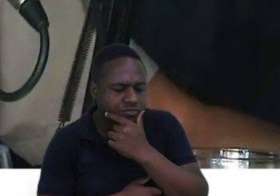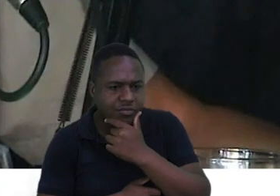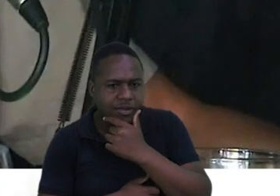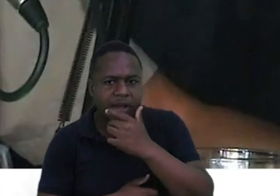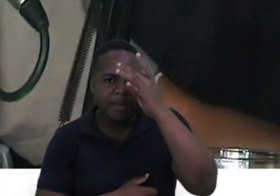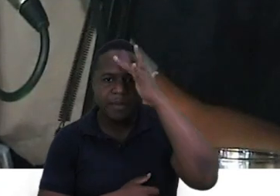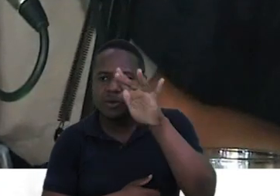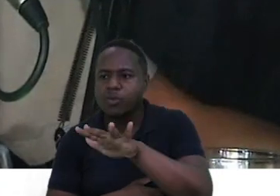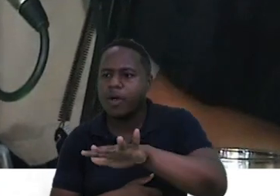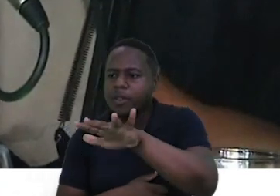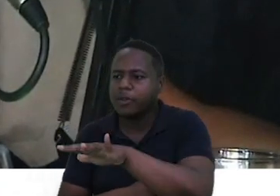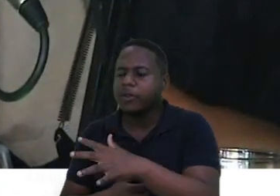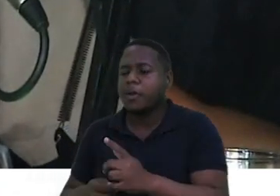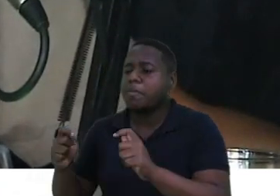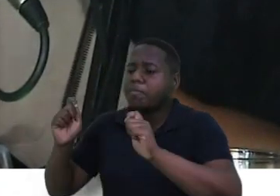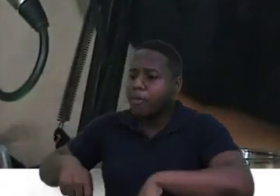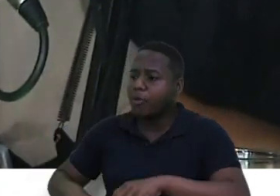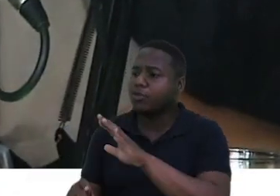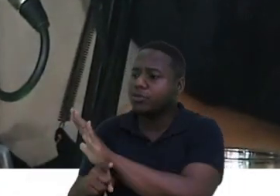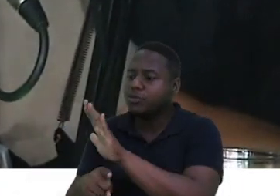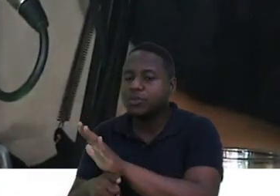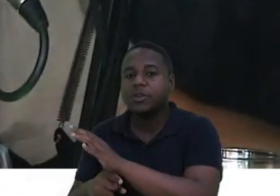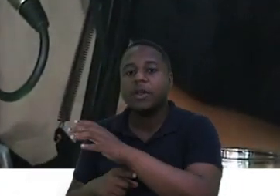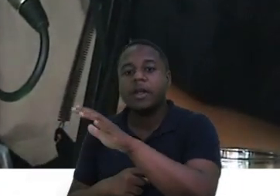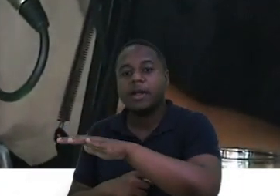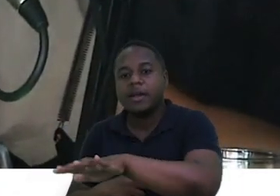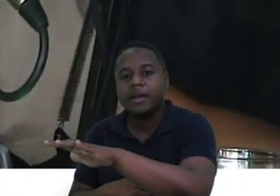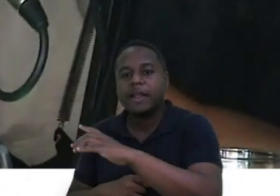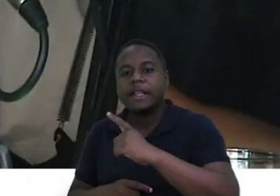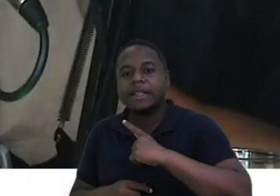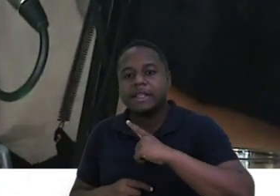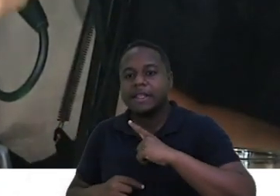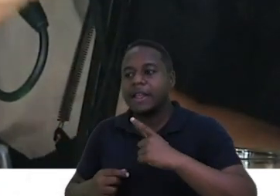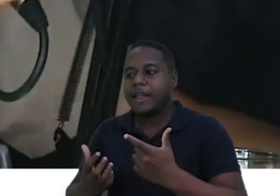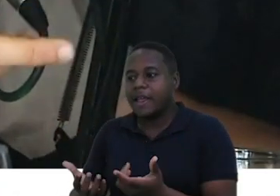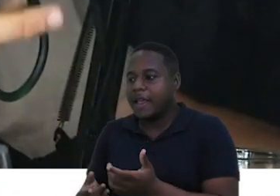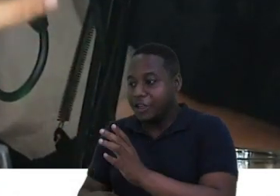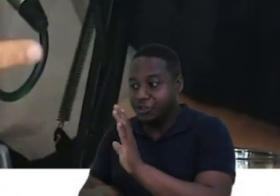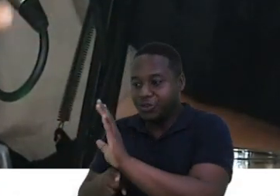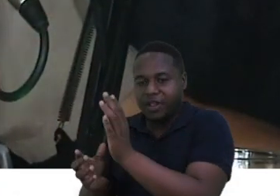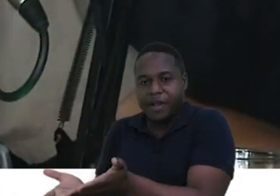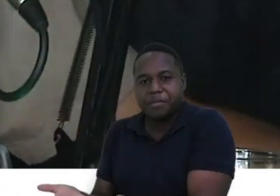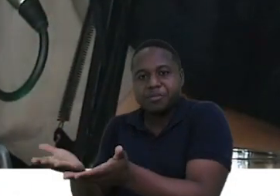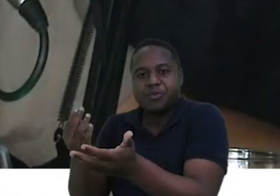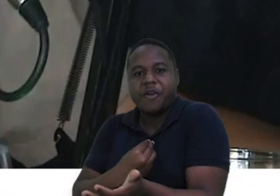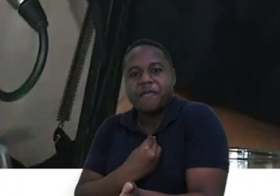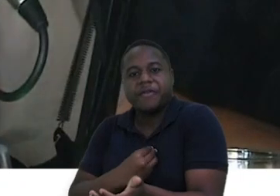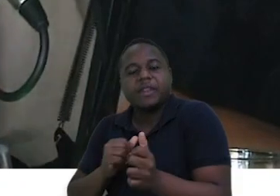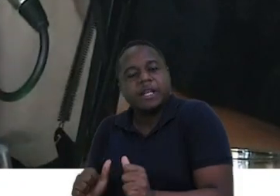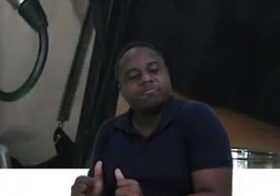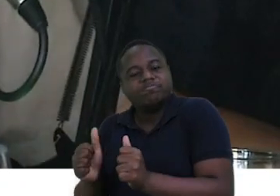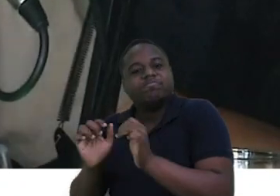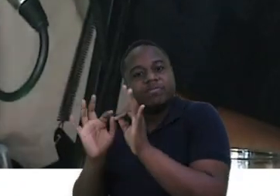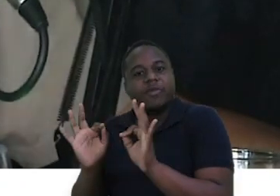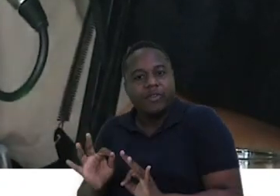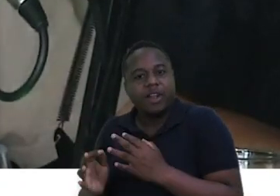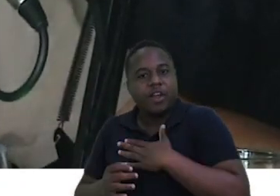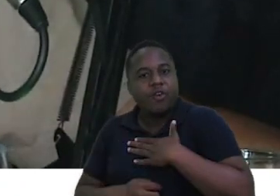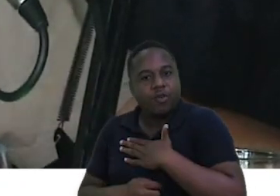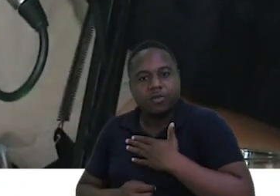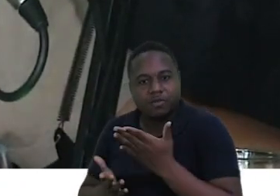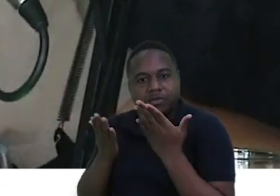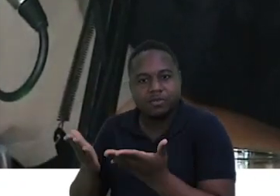gente pode ser um instrumento que vai, de alguma forma, trazer algum benefício para essa população, para essa cultura, para essa